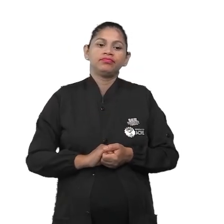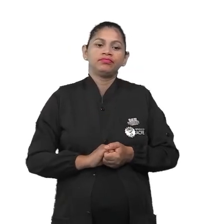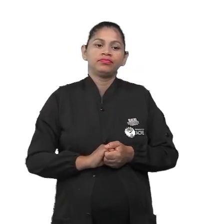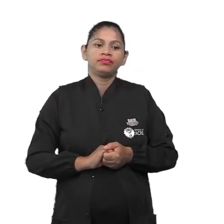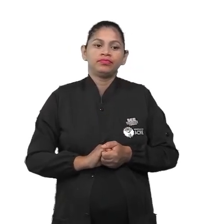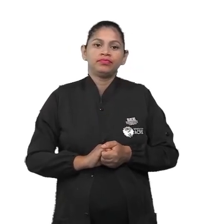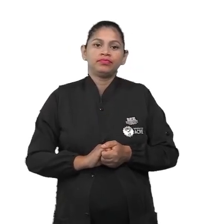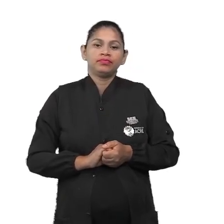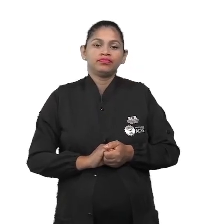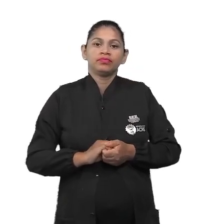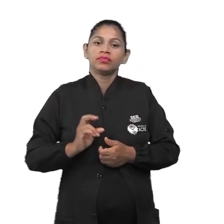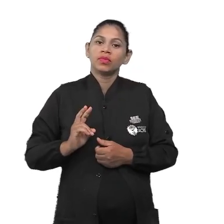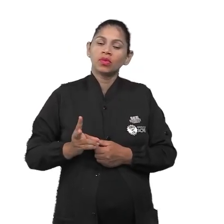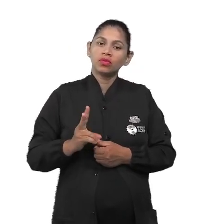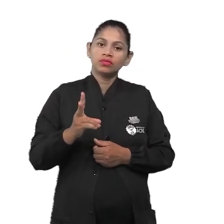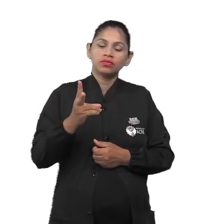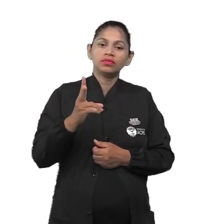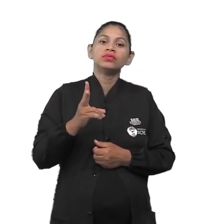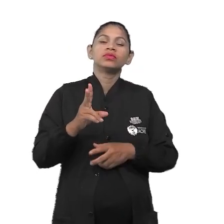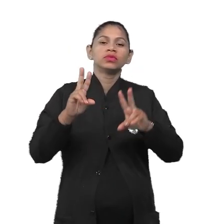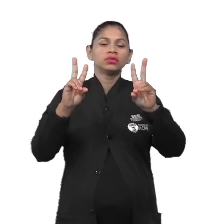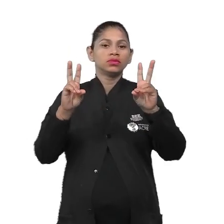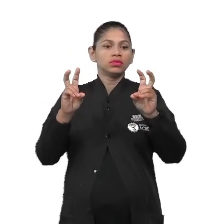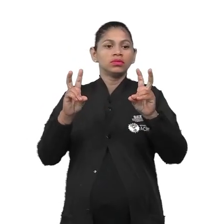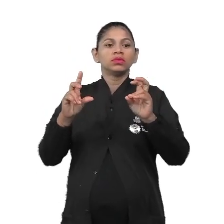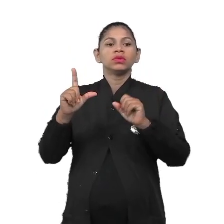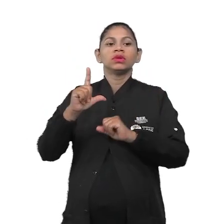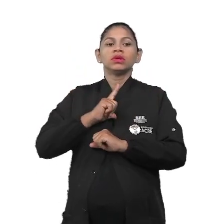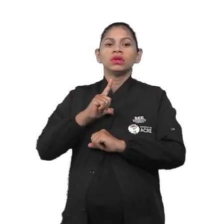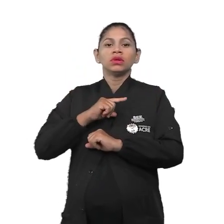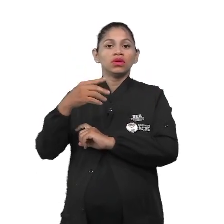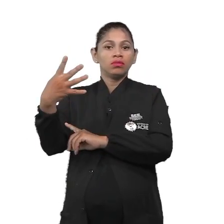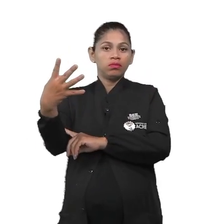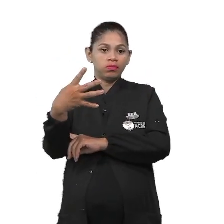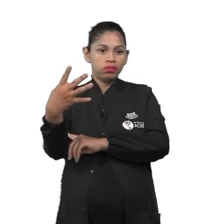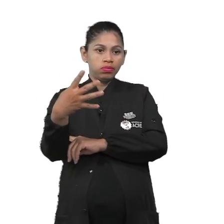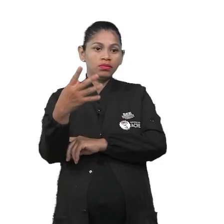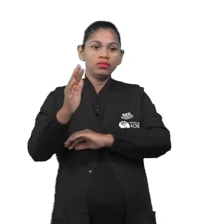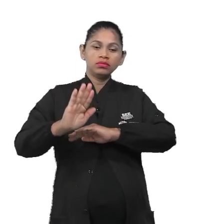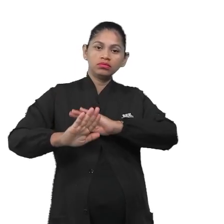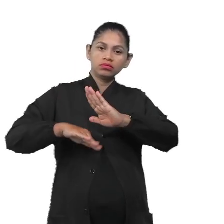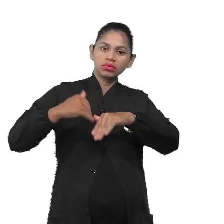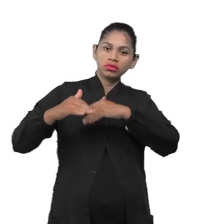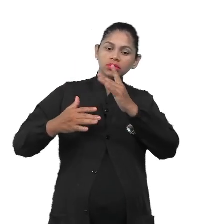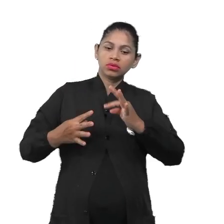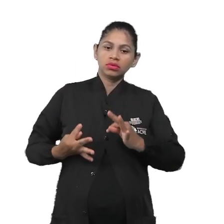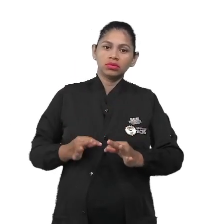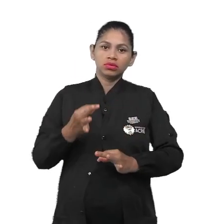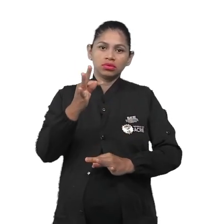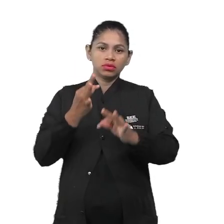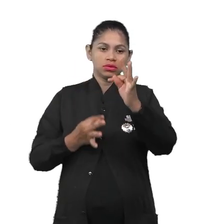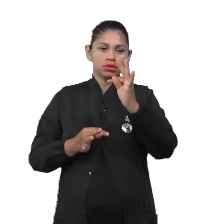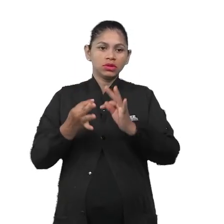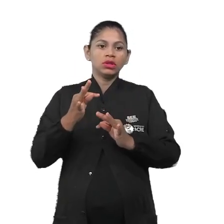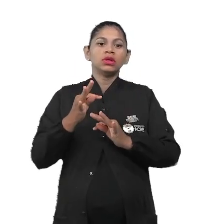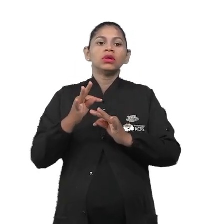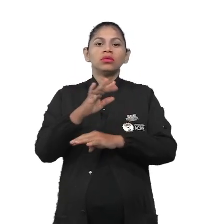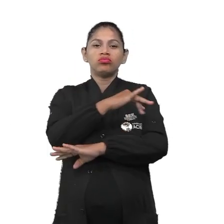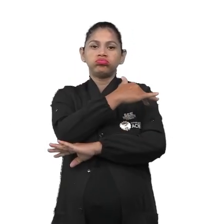Então, dando continuidade a esses temas, temos aí em quarto lugar o desenvolvimento tecnológico e